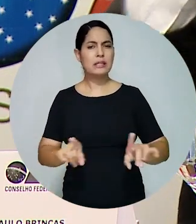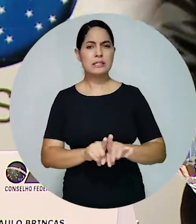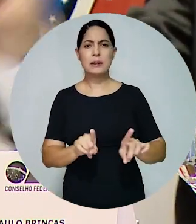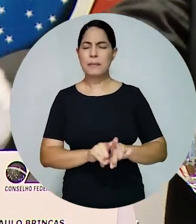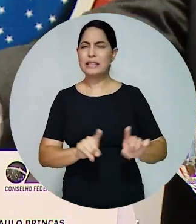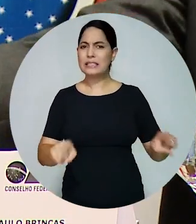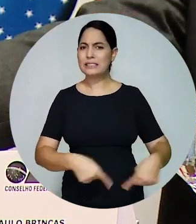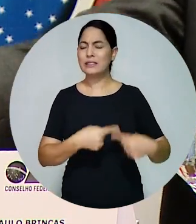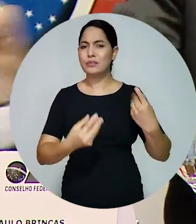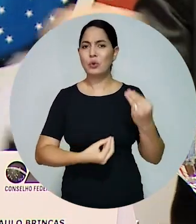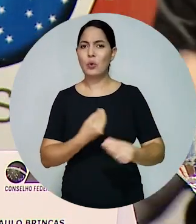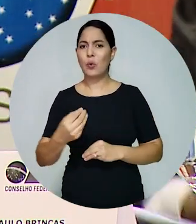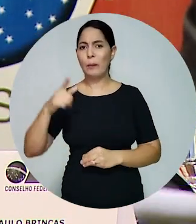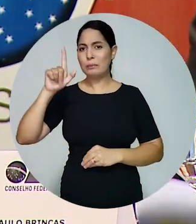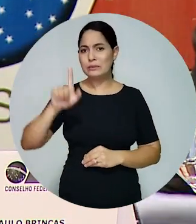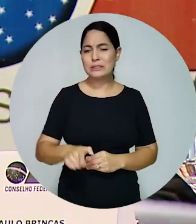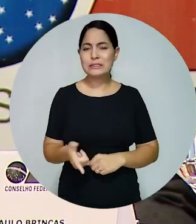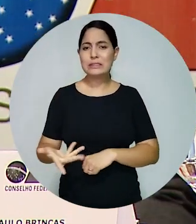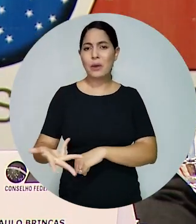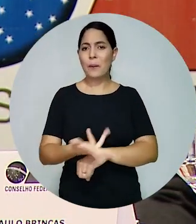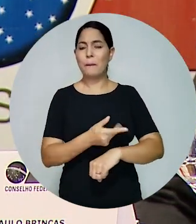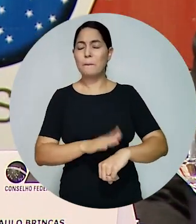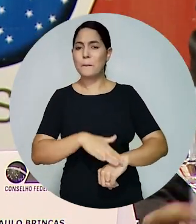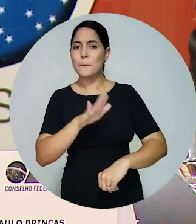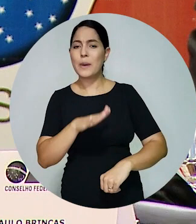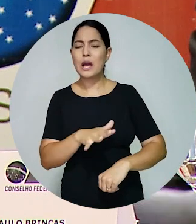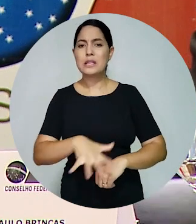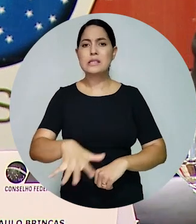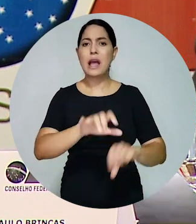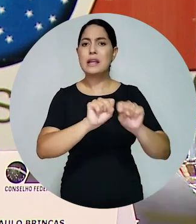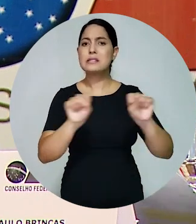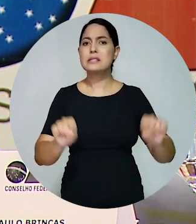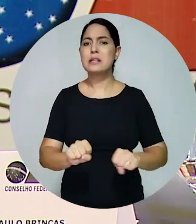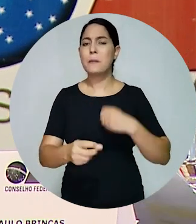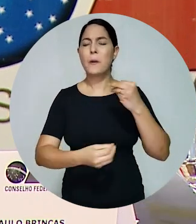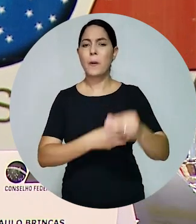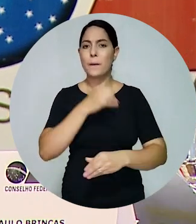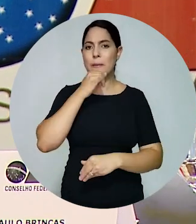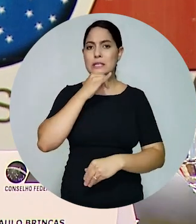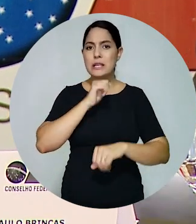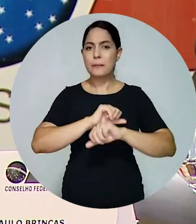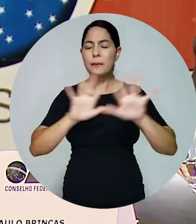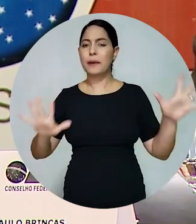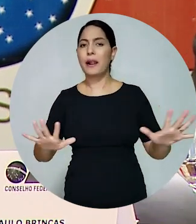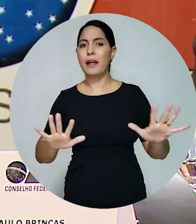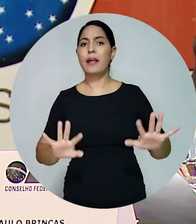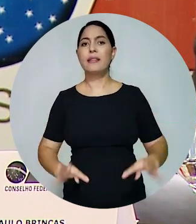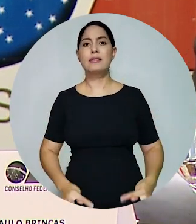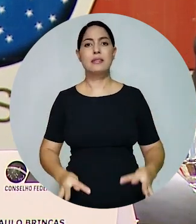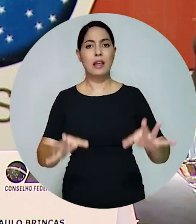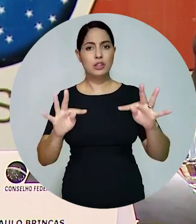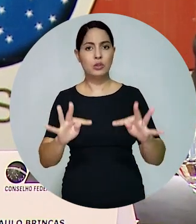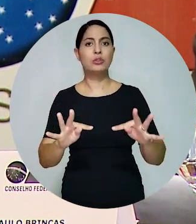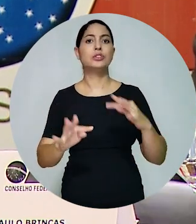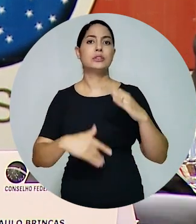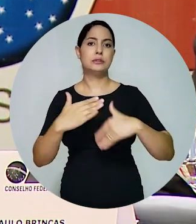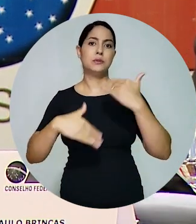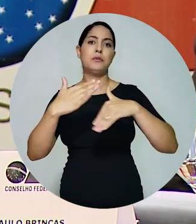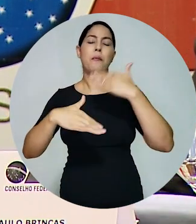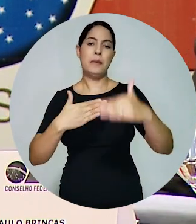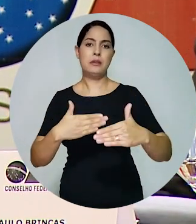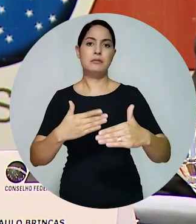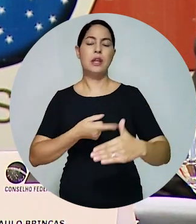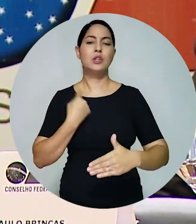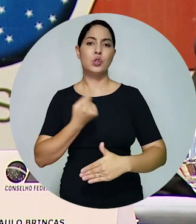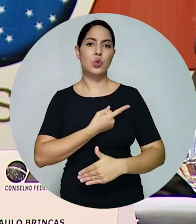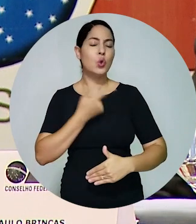da democracia, também temos os desafios de aprimorar a gestão dentro do sistema. E um dos pontos de aprimoramento de gestão é